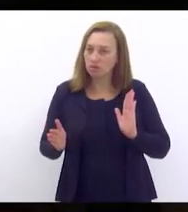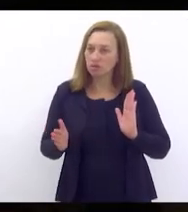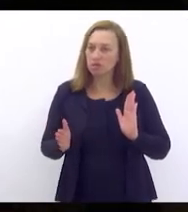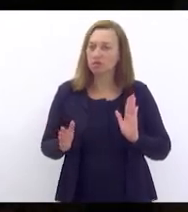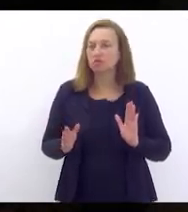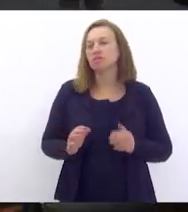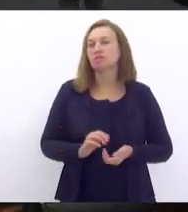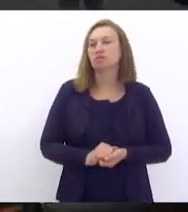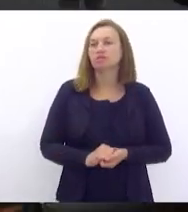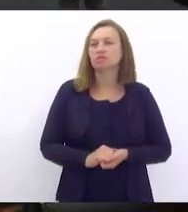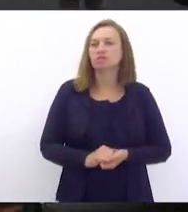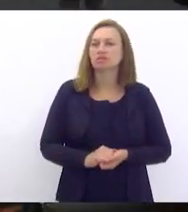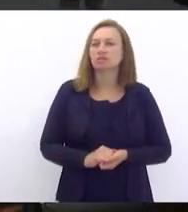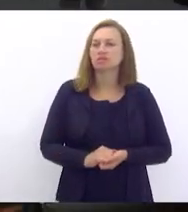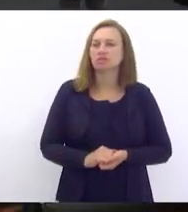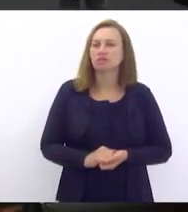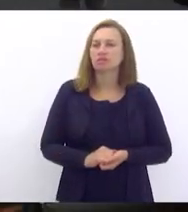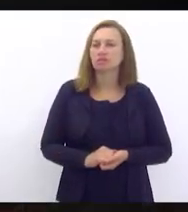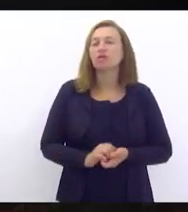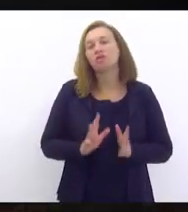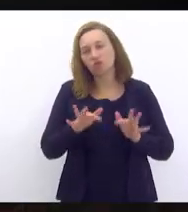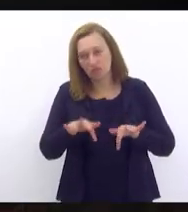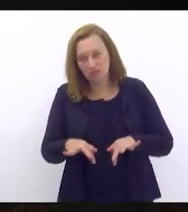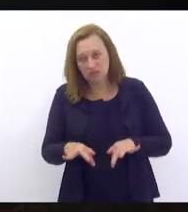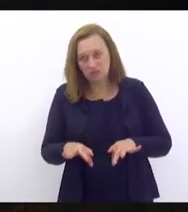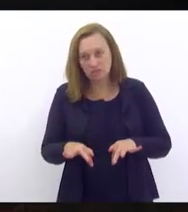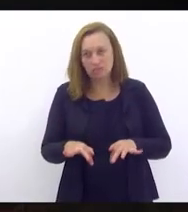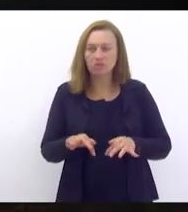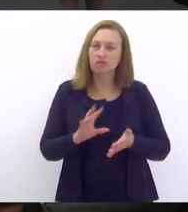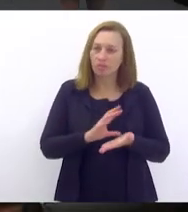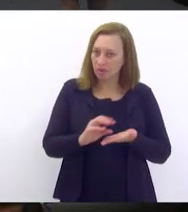Vossa Excelência. Finalzinho da pauta.